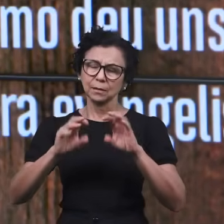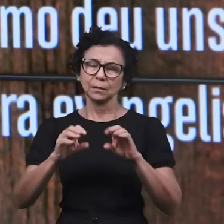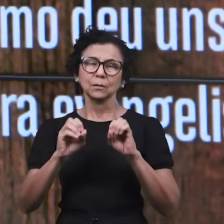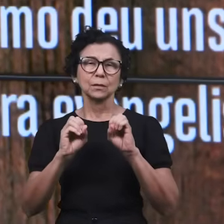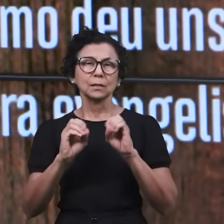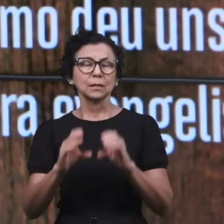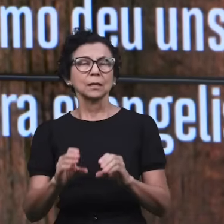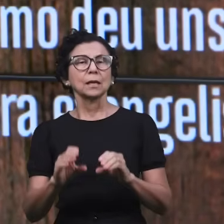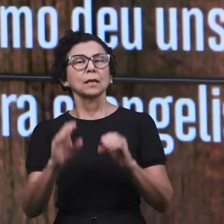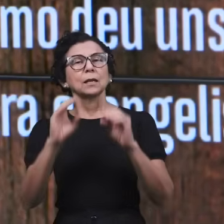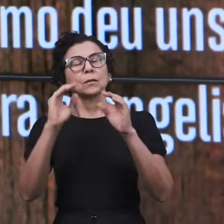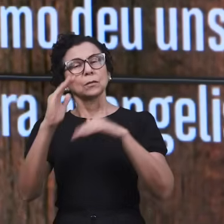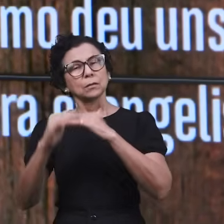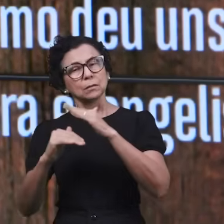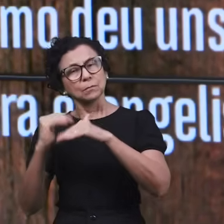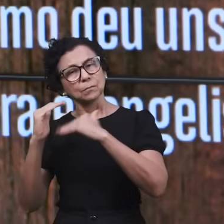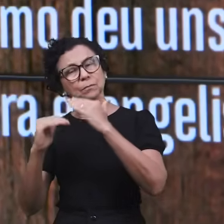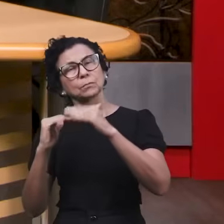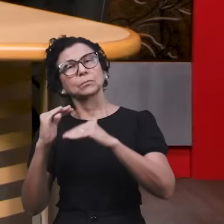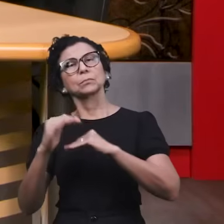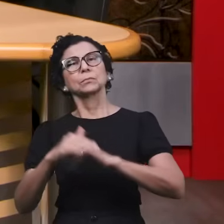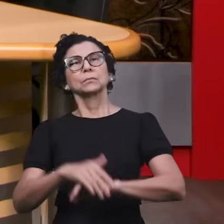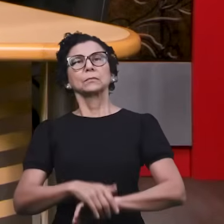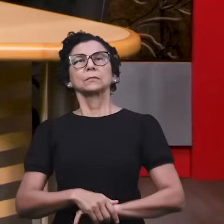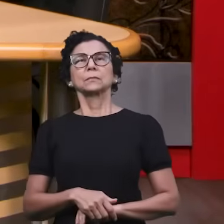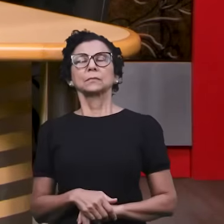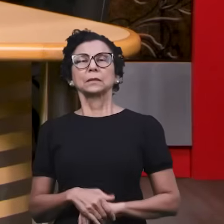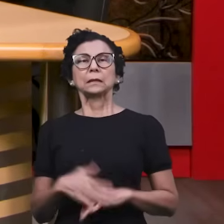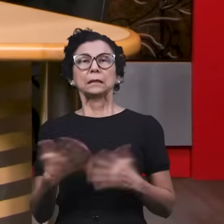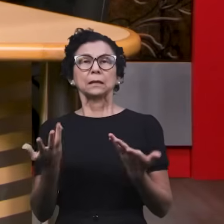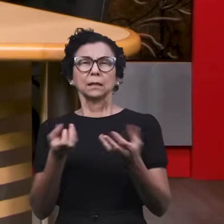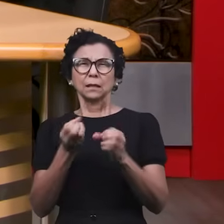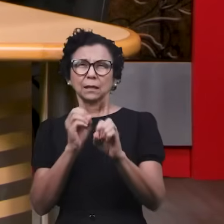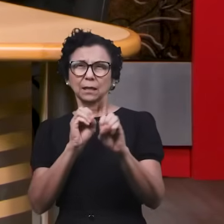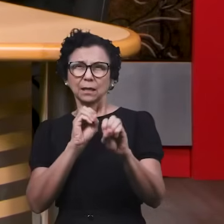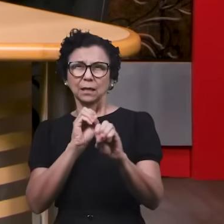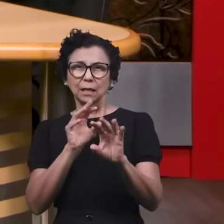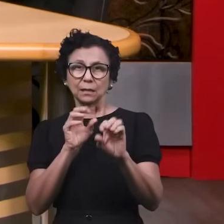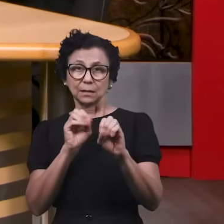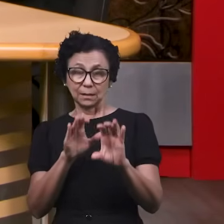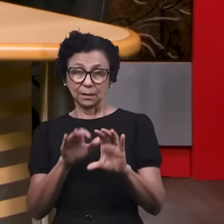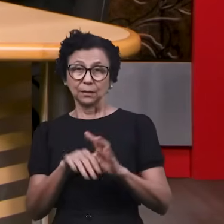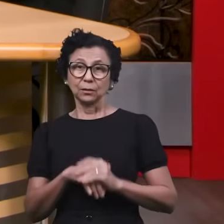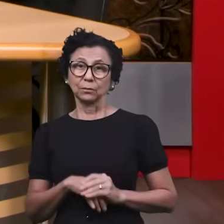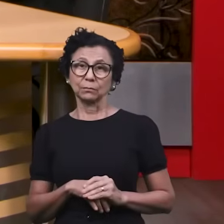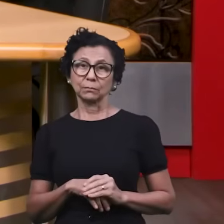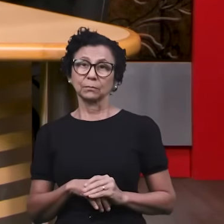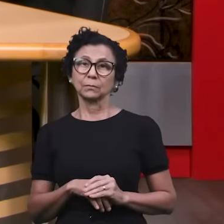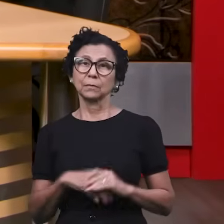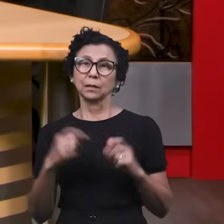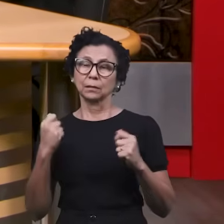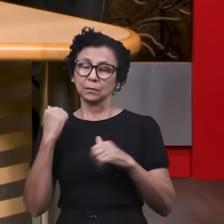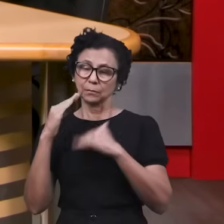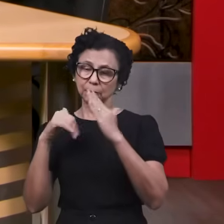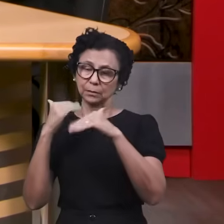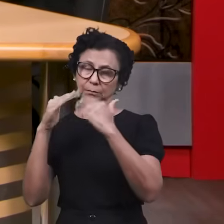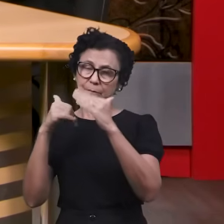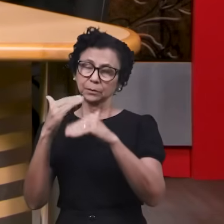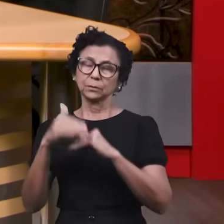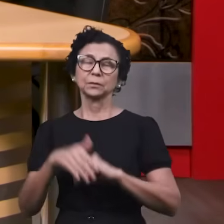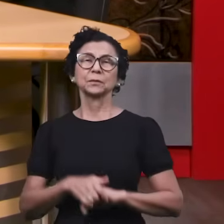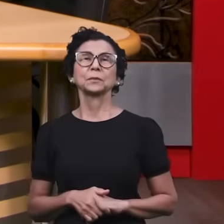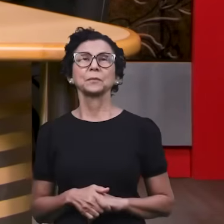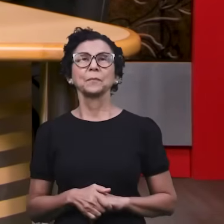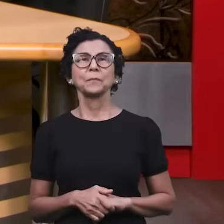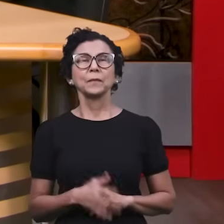está sempre aperfeiçoando. E quando se fala em ensino, né, se fala também em aperfeiçoamento. A grande bênção, eu vejo